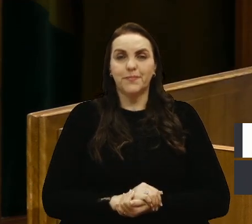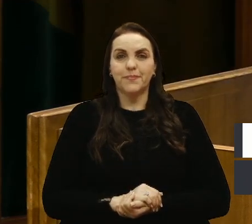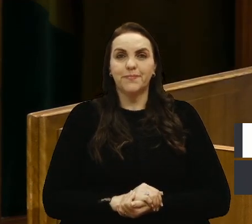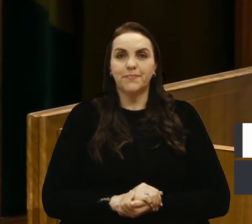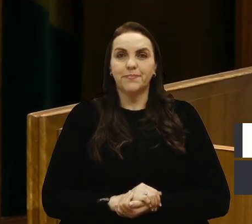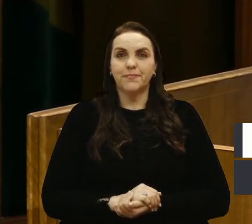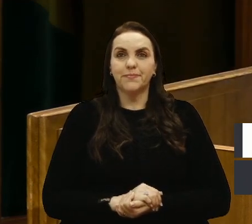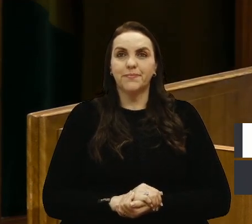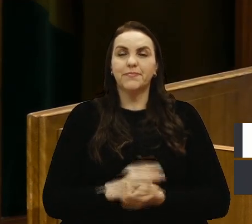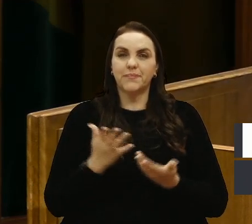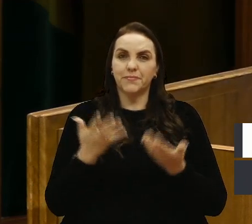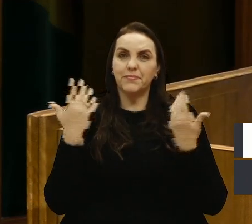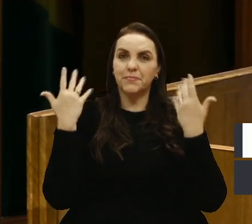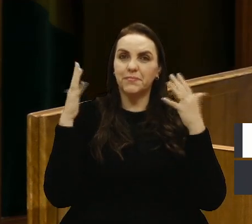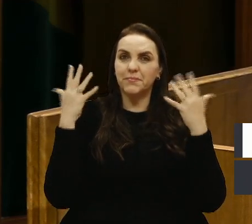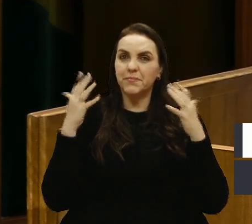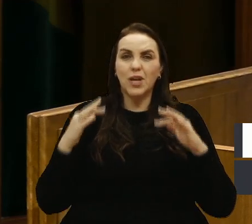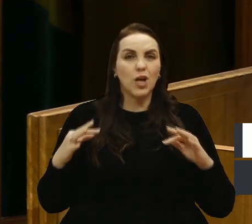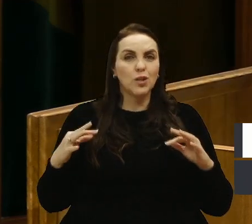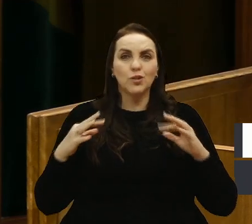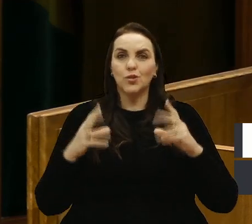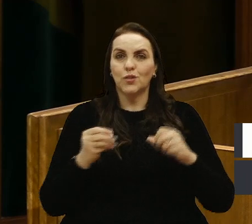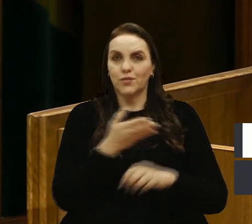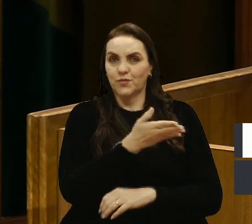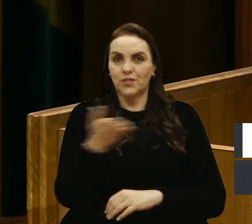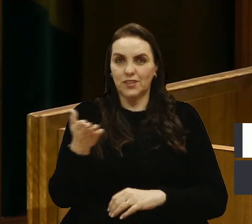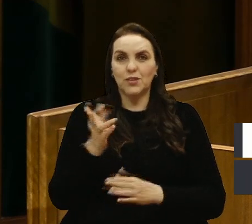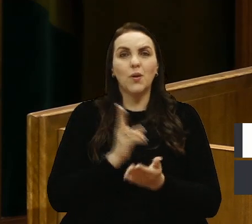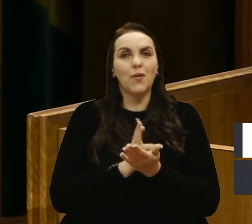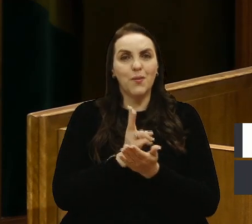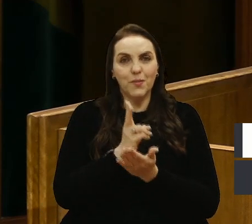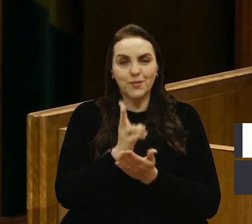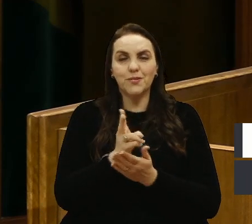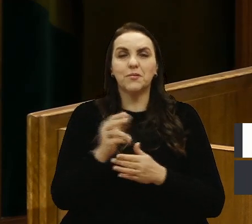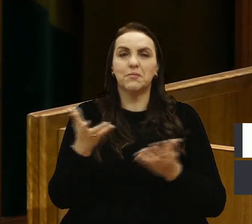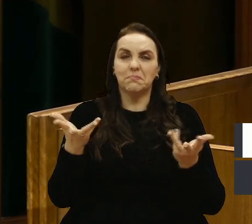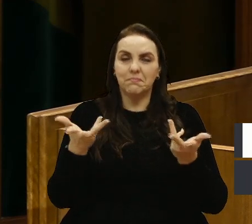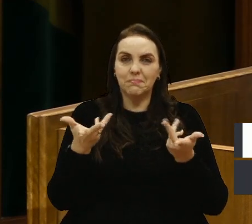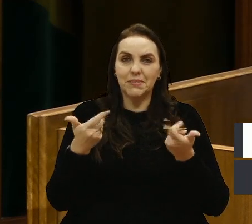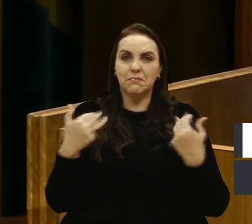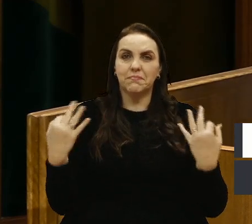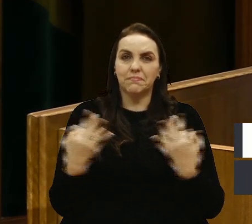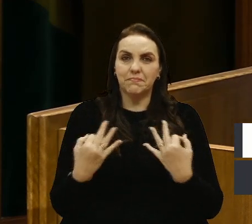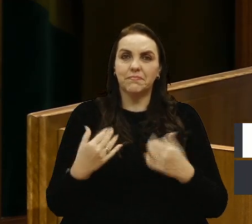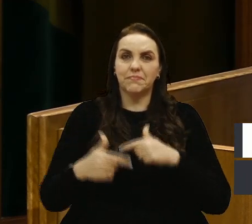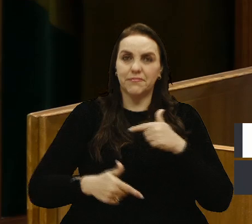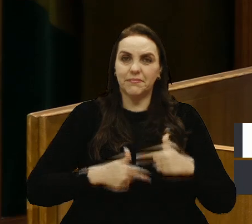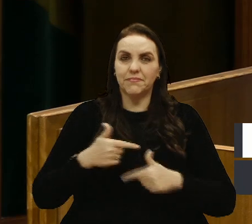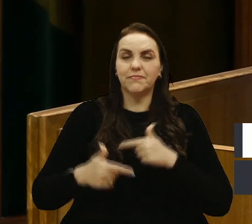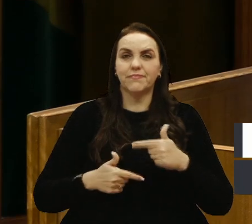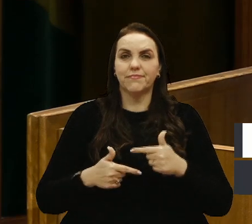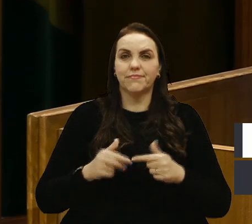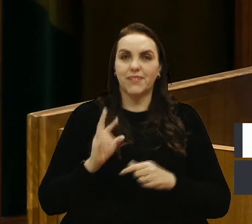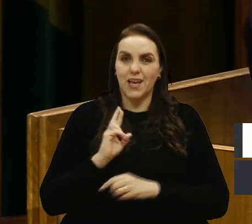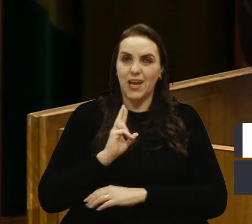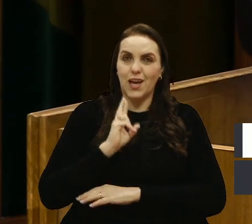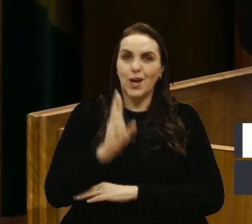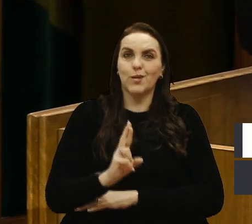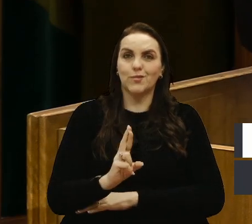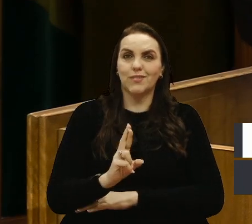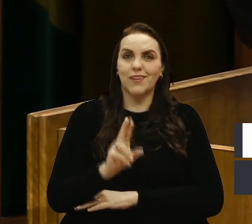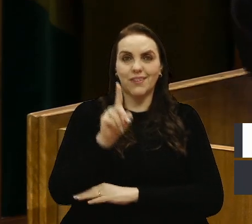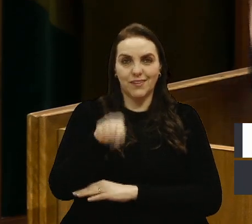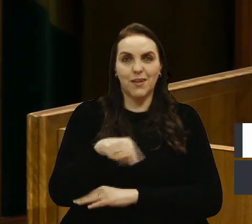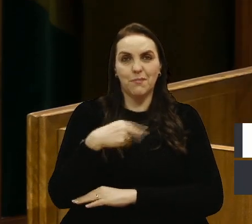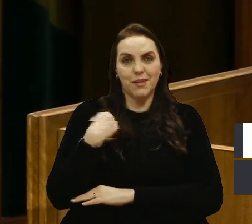aqui eu parabenizo a todos vocês, continuem fazendo esse excelente trabalho, que o resultado vai ser